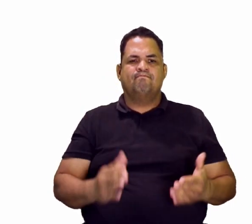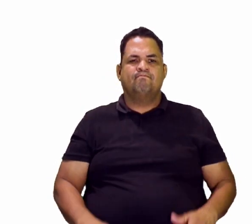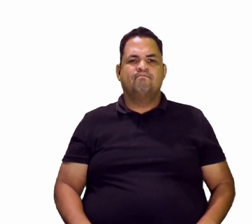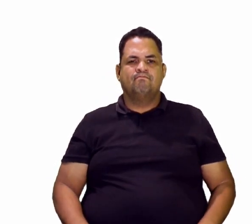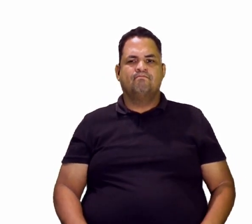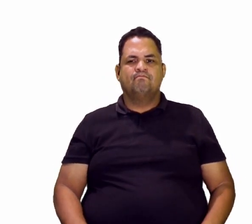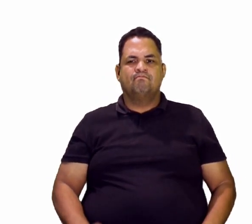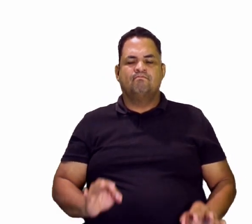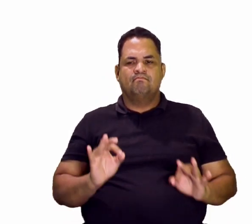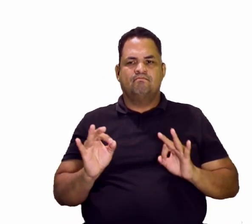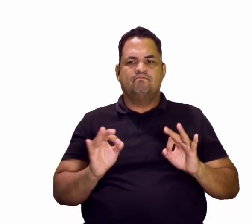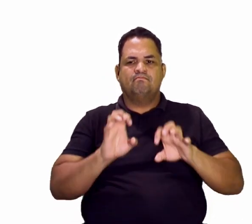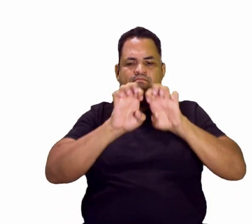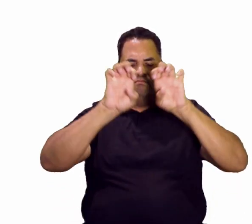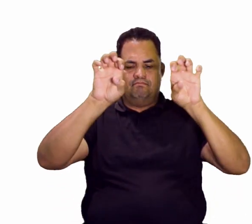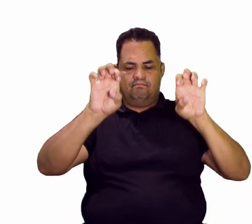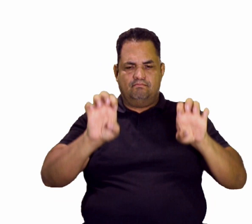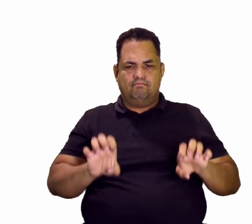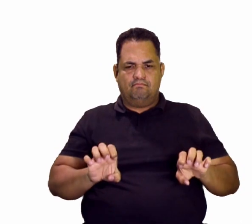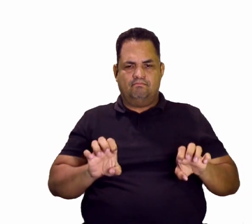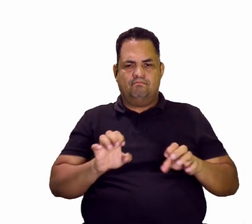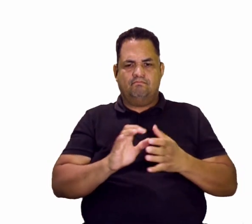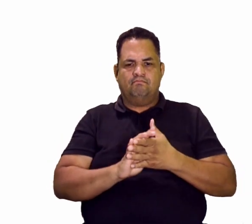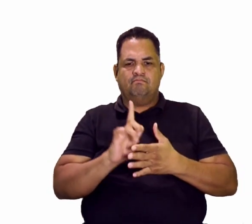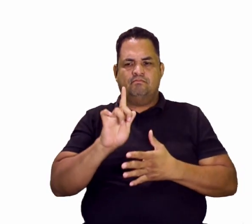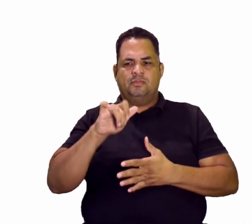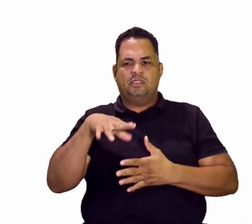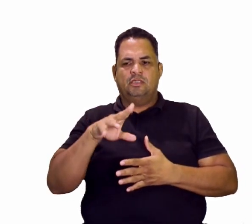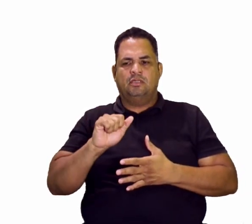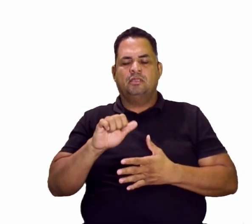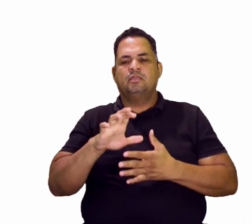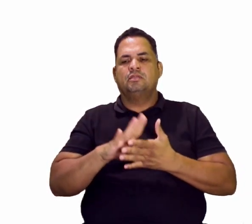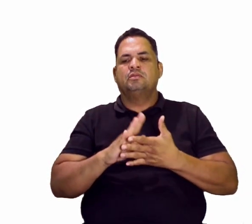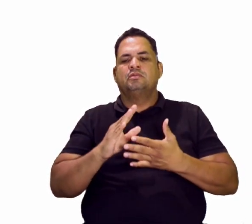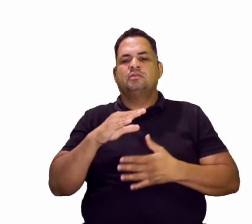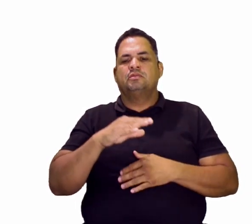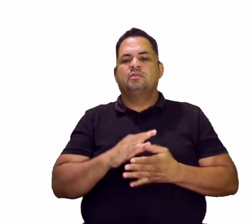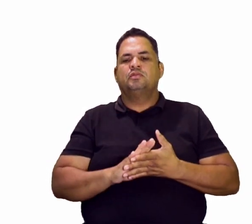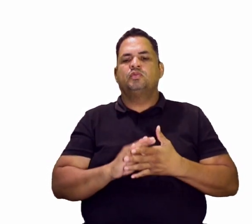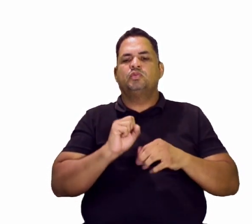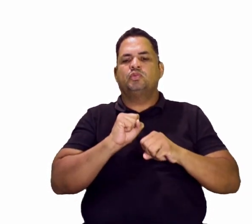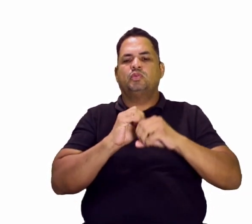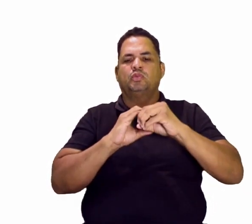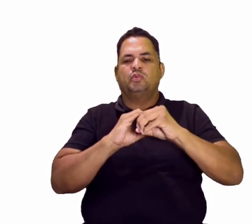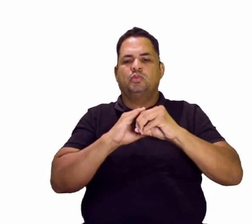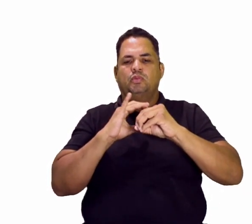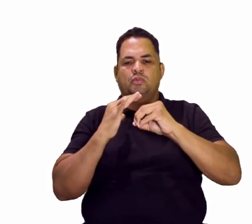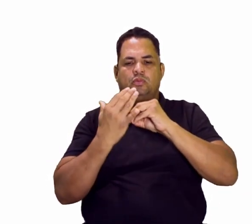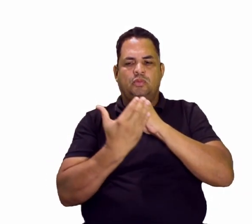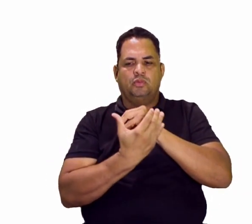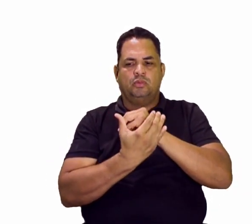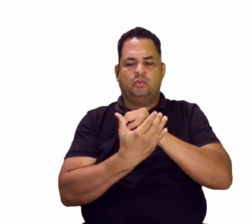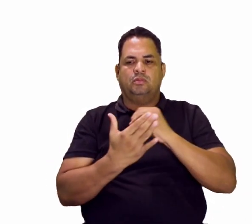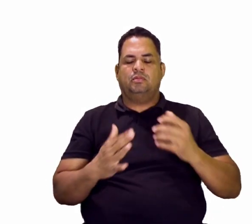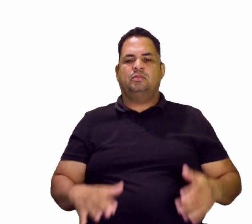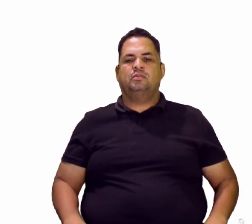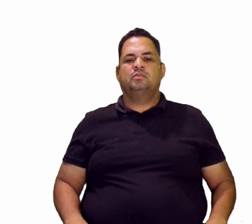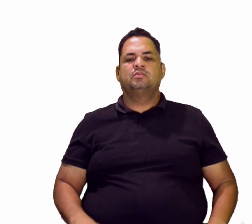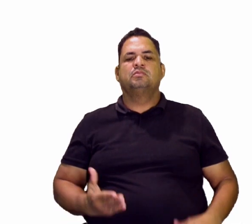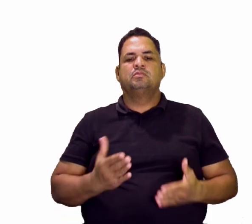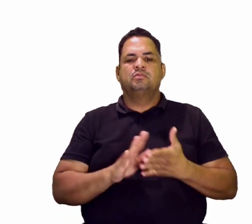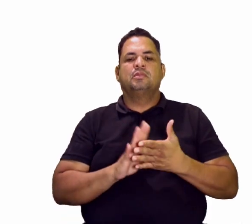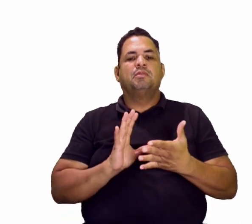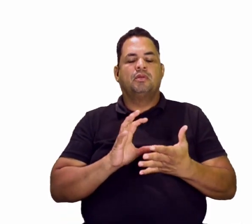da estruturação do genoma do SARS-CoV-19. Isso é muito bom, foi muito bom para a gente, é